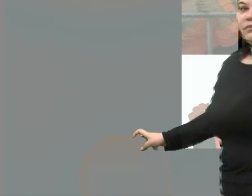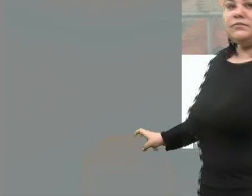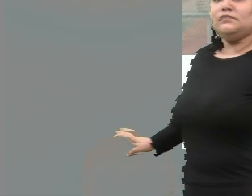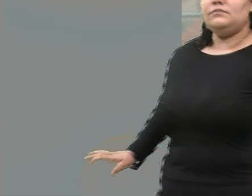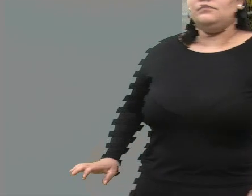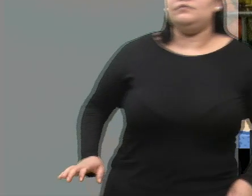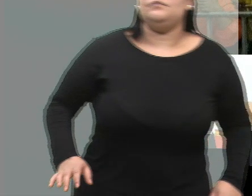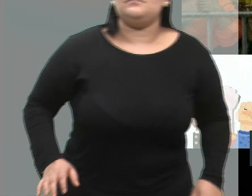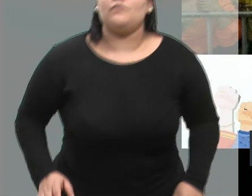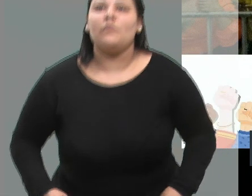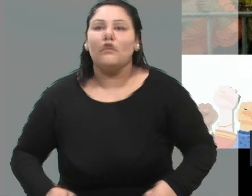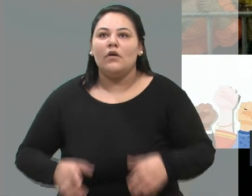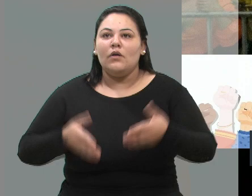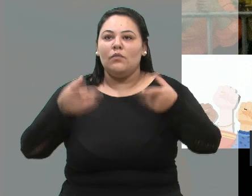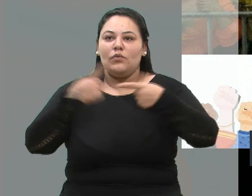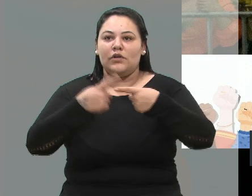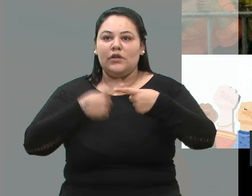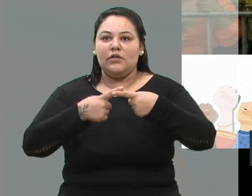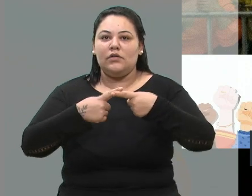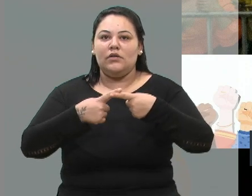será gratuito.